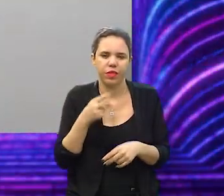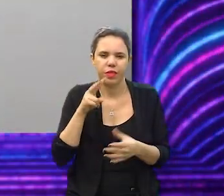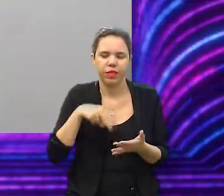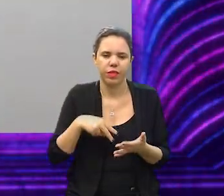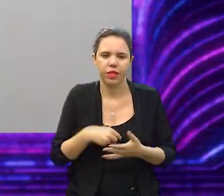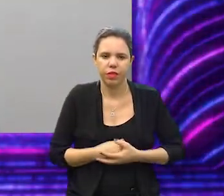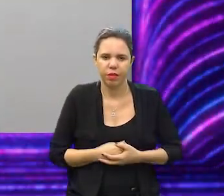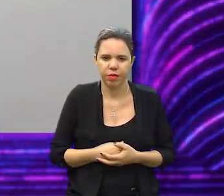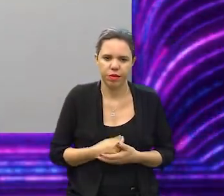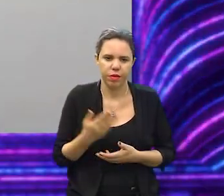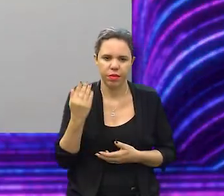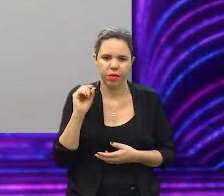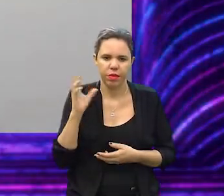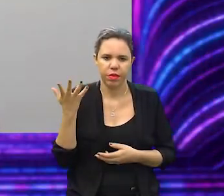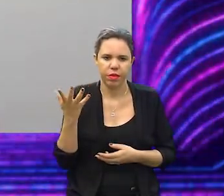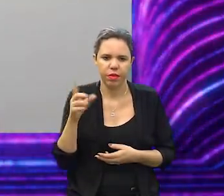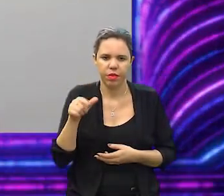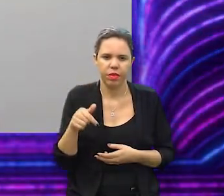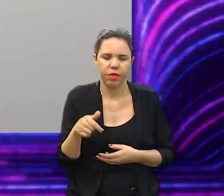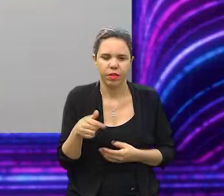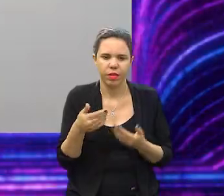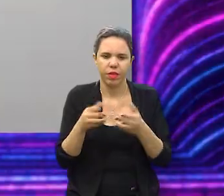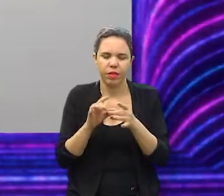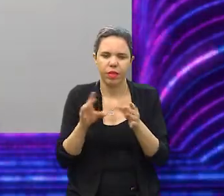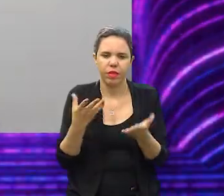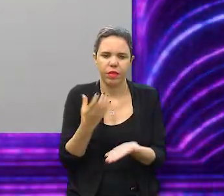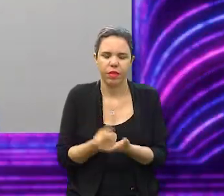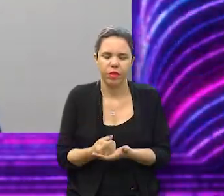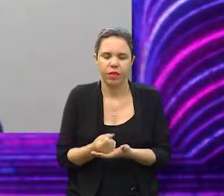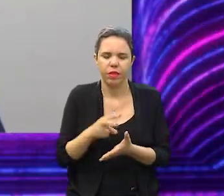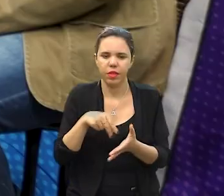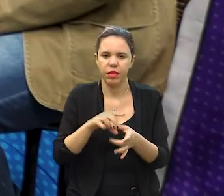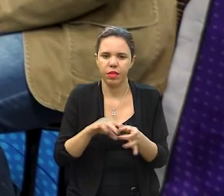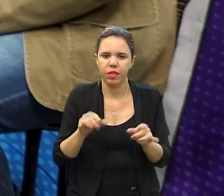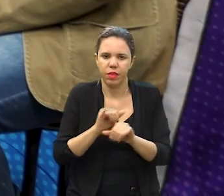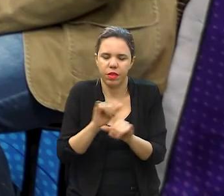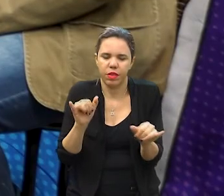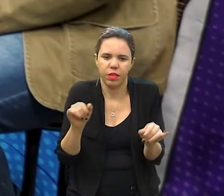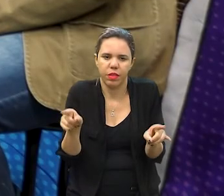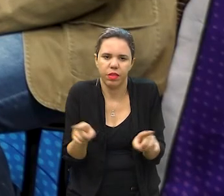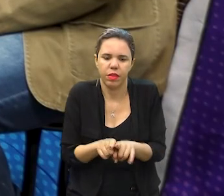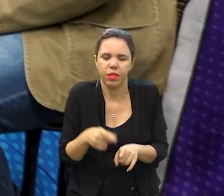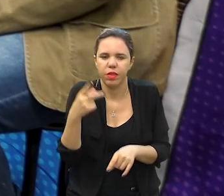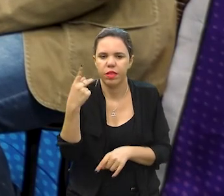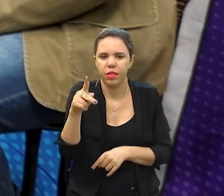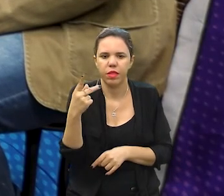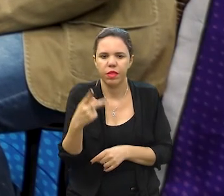ler para... Eu vou disponibilizar o PDF, vocês ficam à vontade de divulgar também aí para os seus